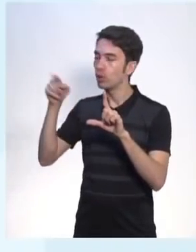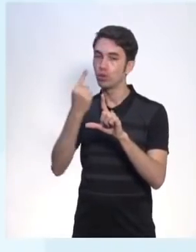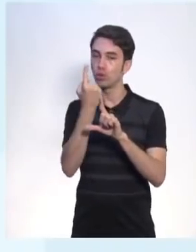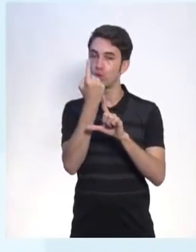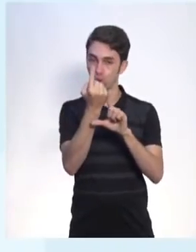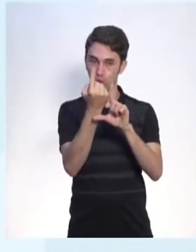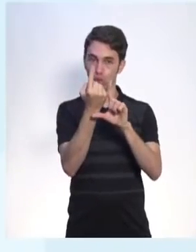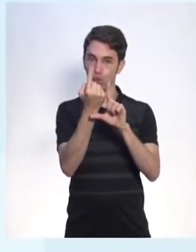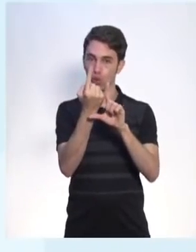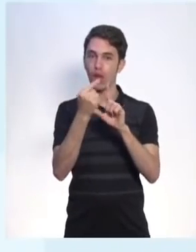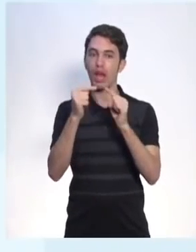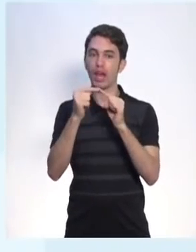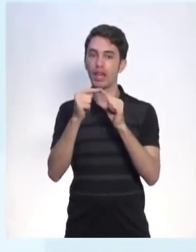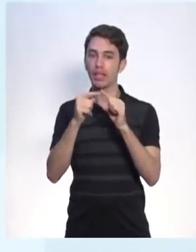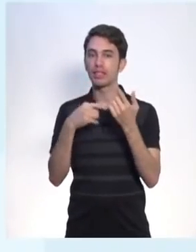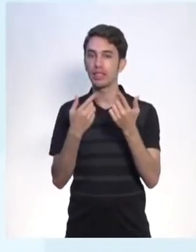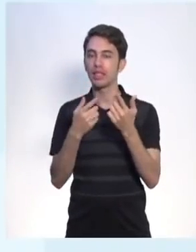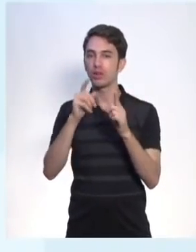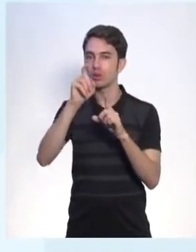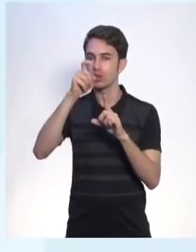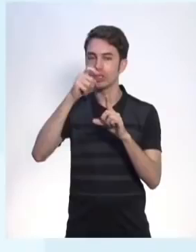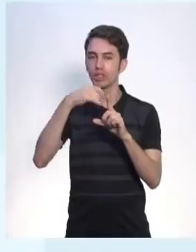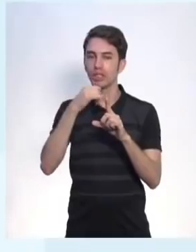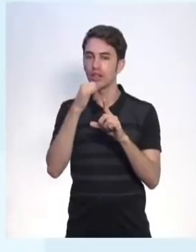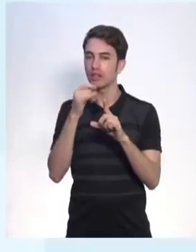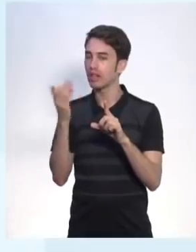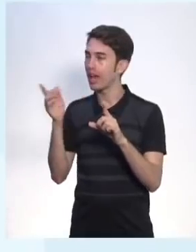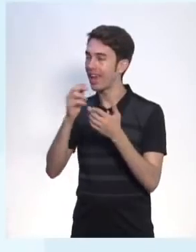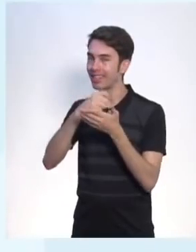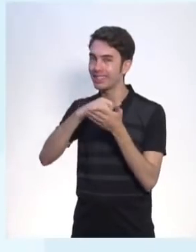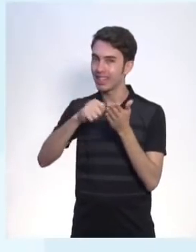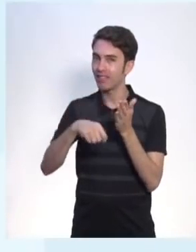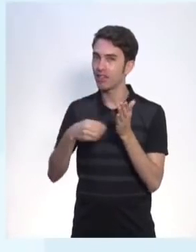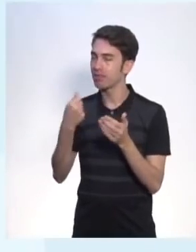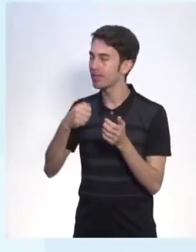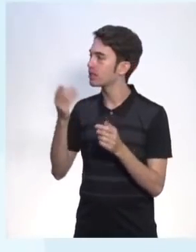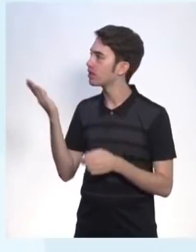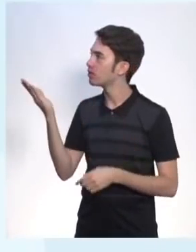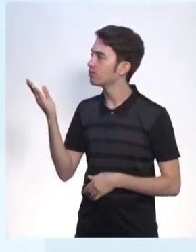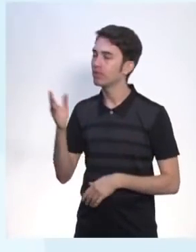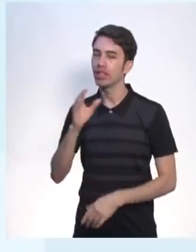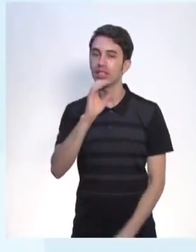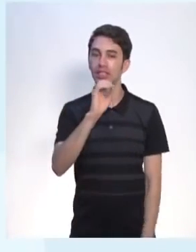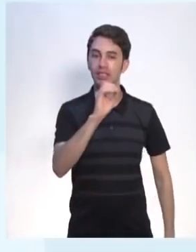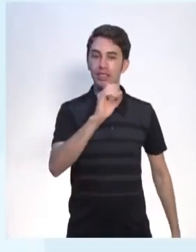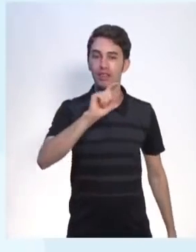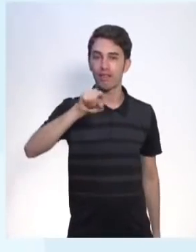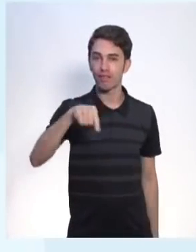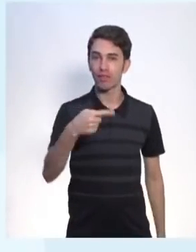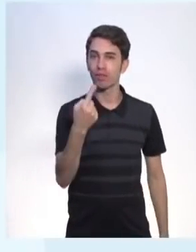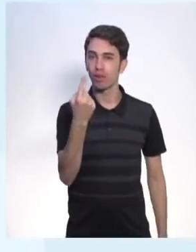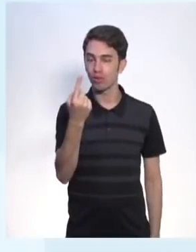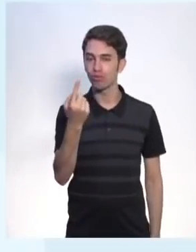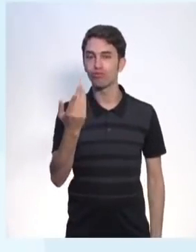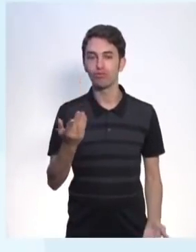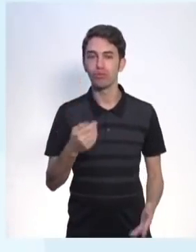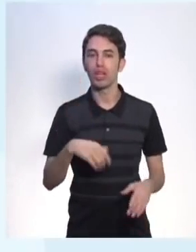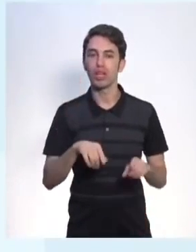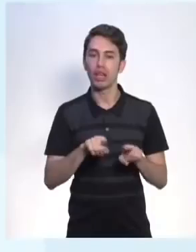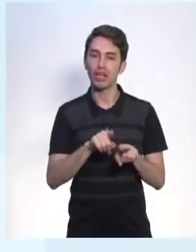teria o ponto 0 e 1. Ou seja, o x aqui é zero e o meu y aqui é